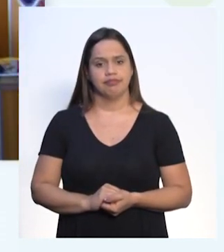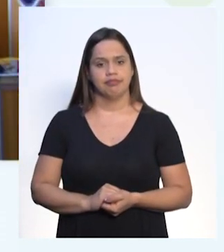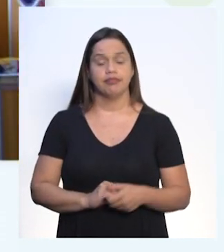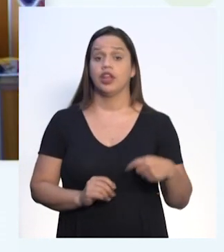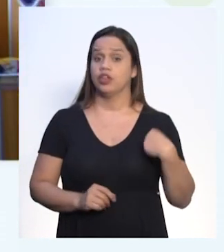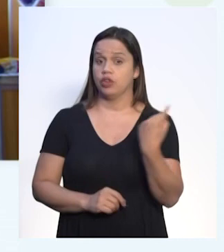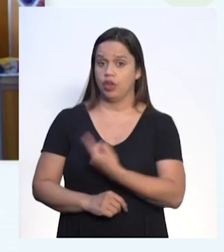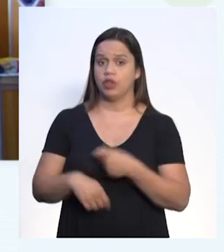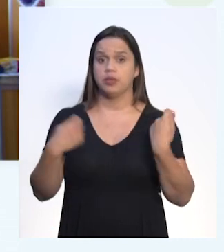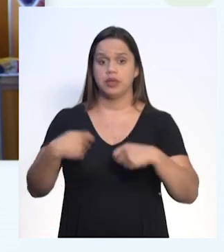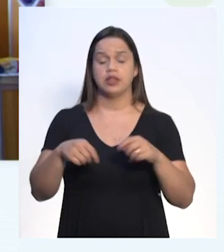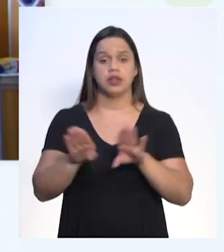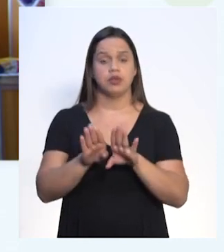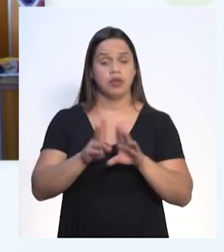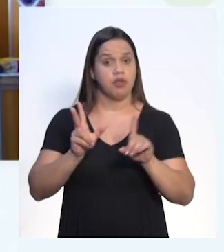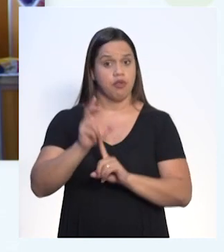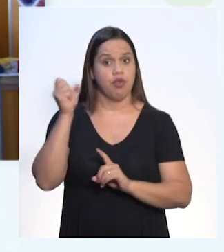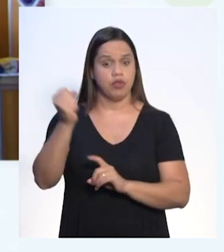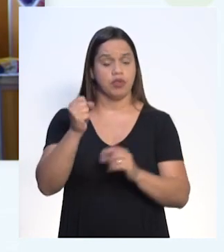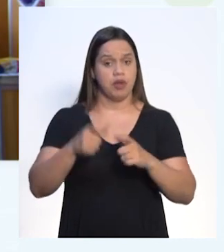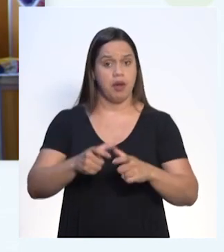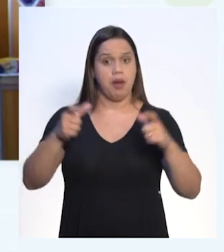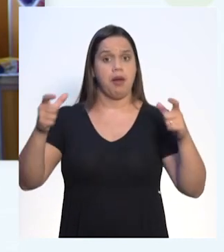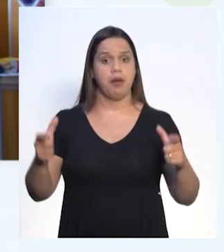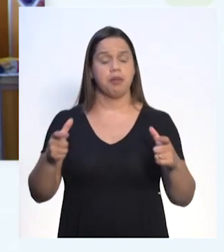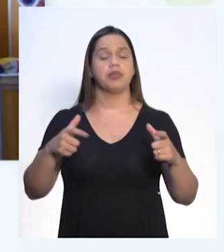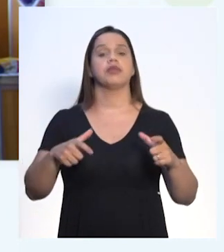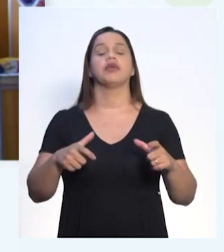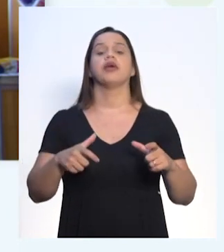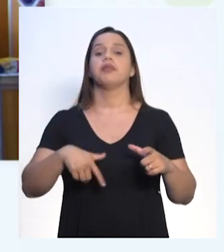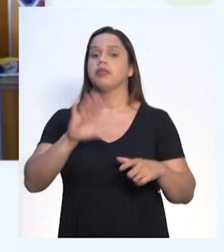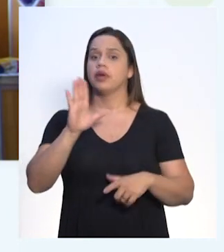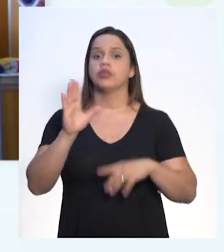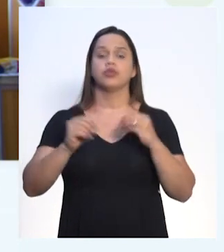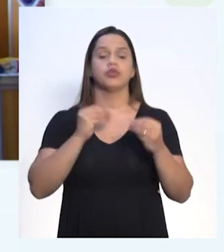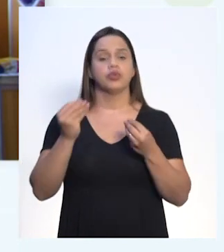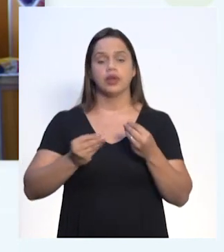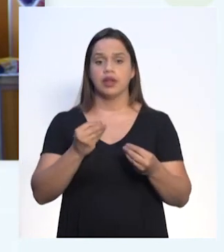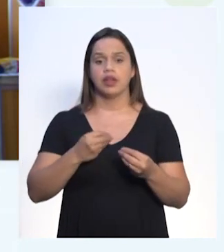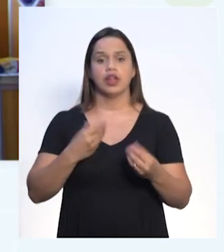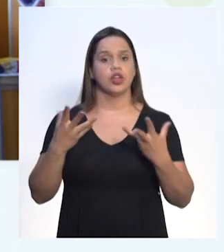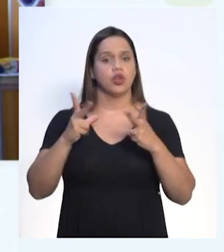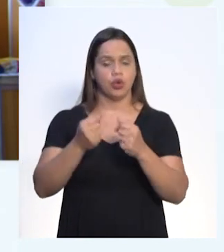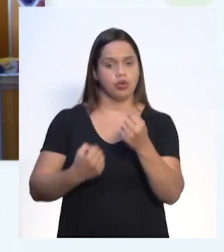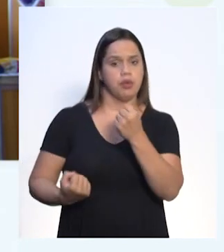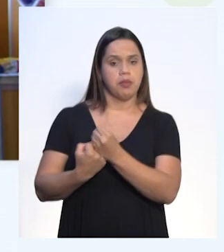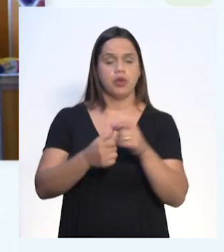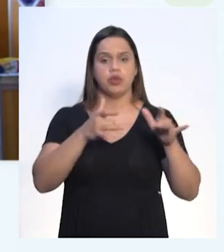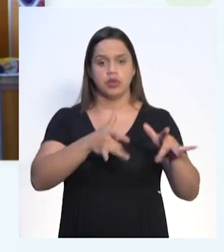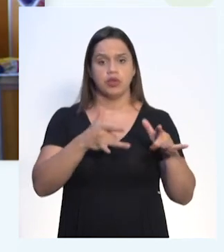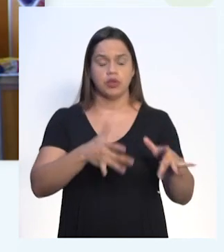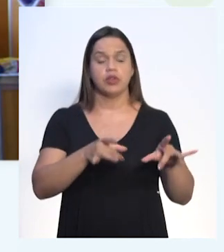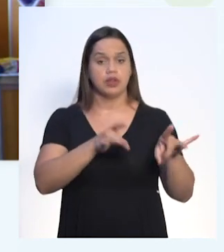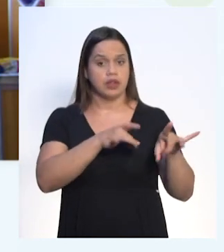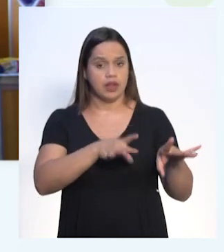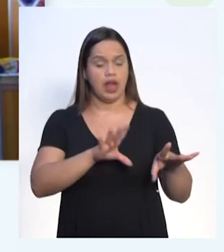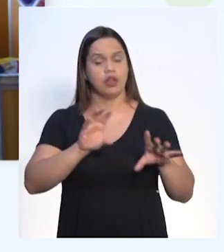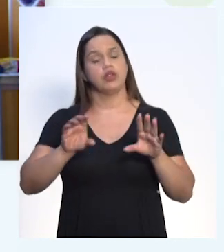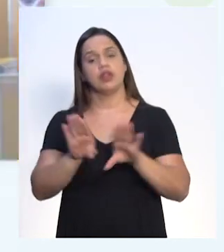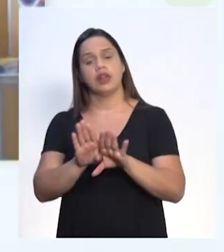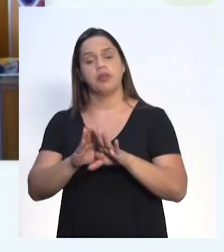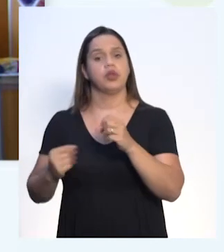Nós precisamos fortalecer, ampliar bastante a assistência técnica, o assessoramento técnico